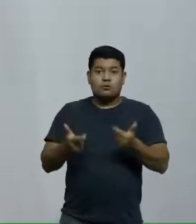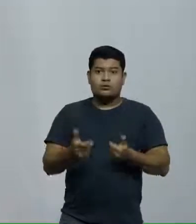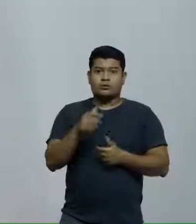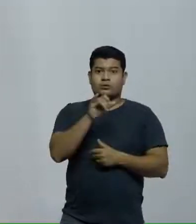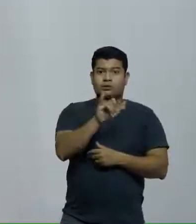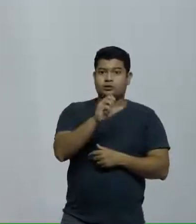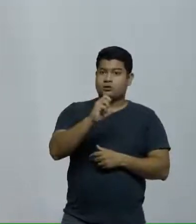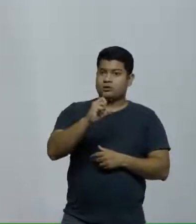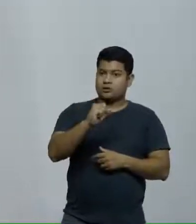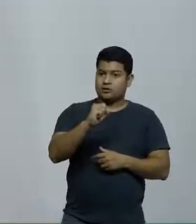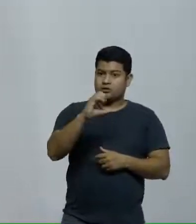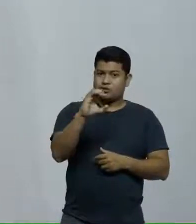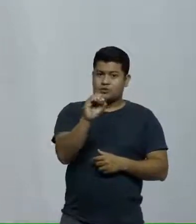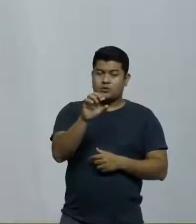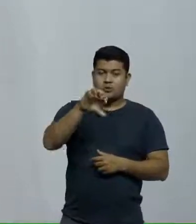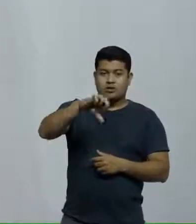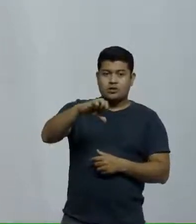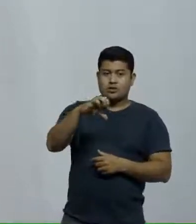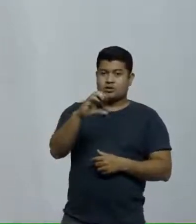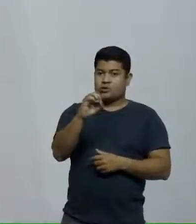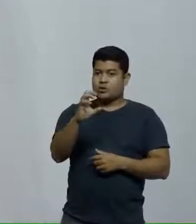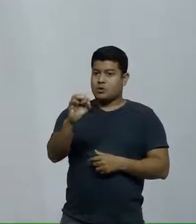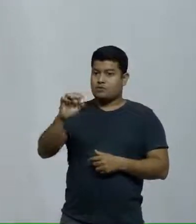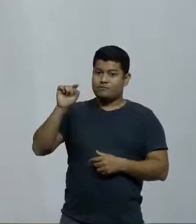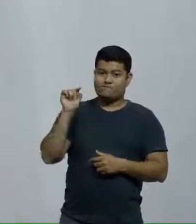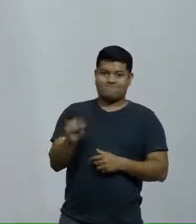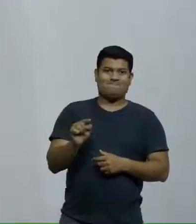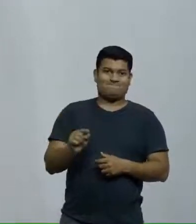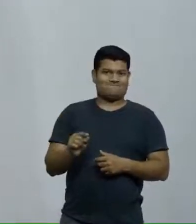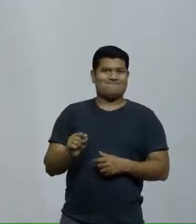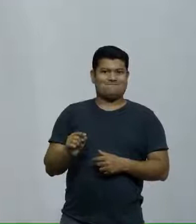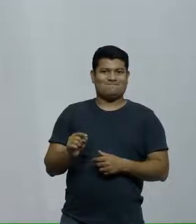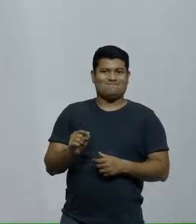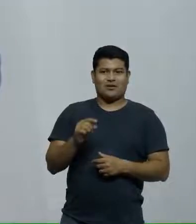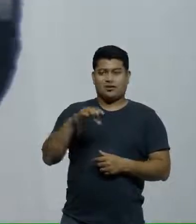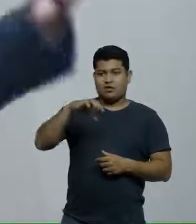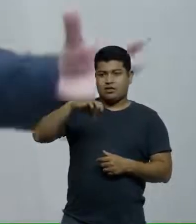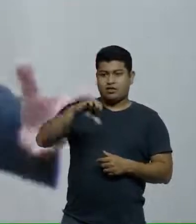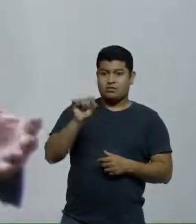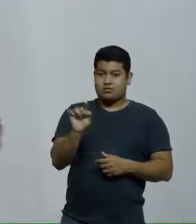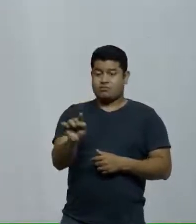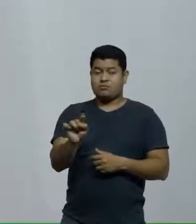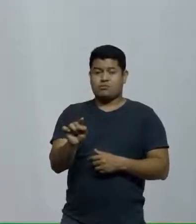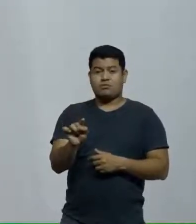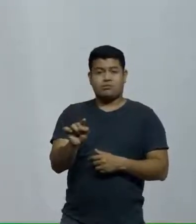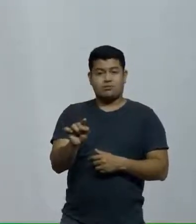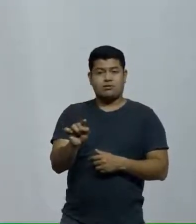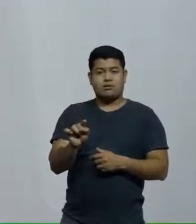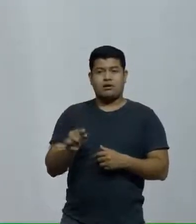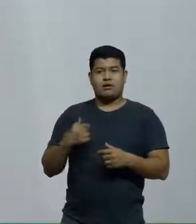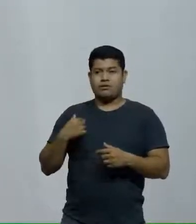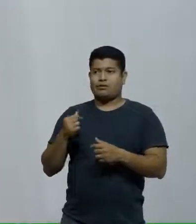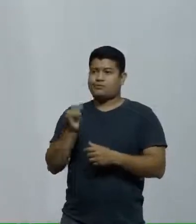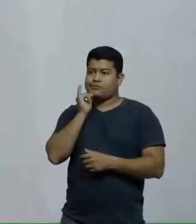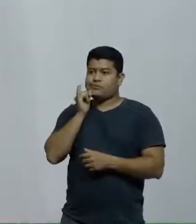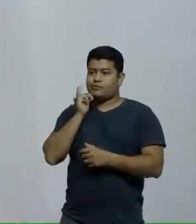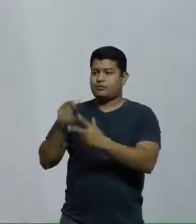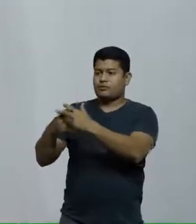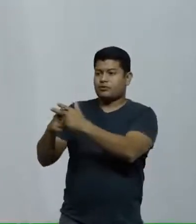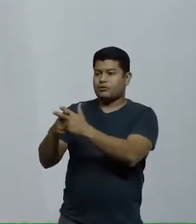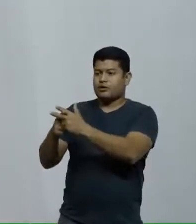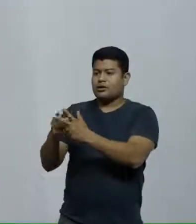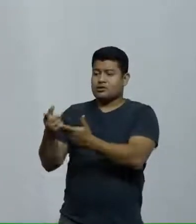não pode ter falhas. Não é uma oficina faz de um jeito, outra faz do outro, daqui a pouco mudou o funcionário, vai